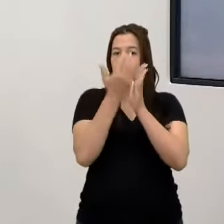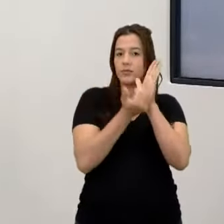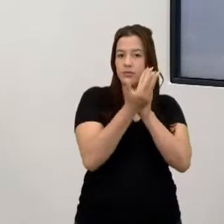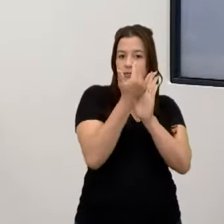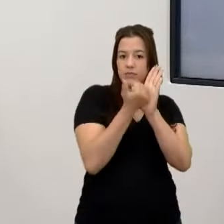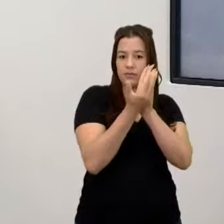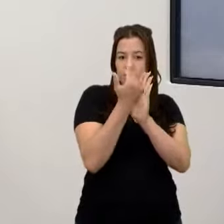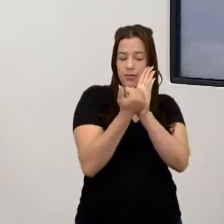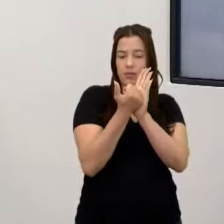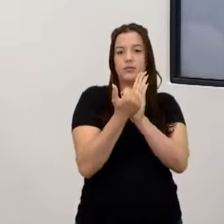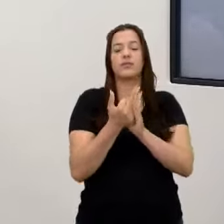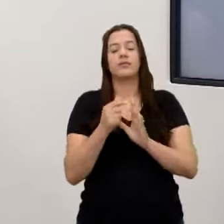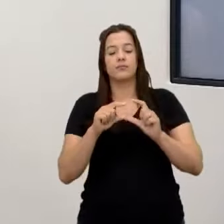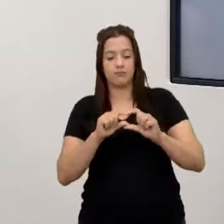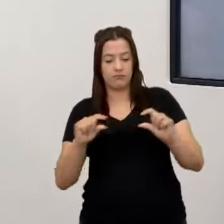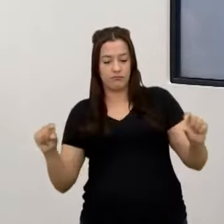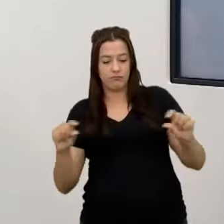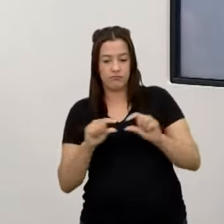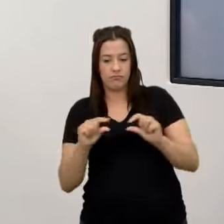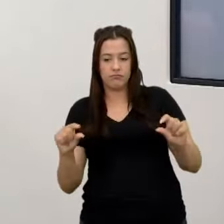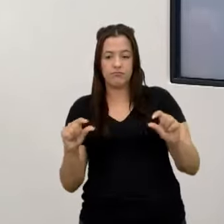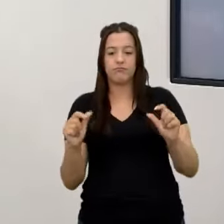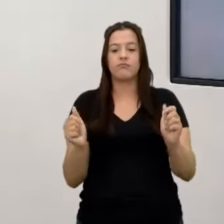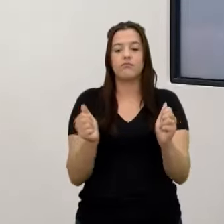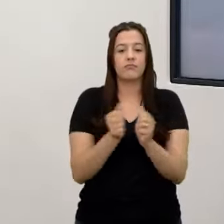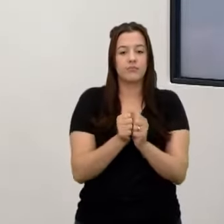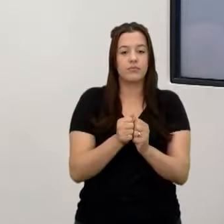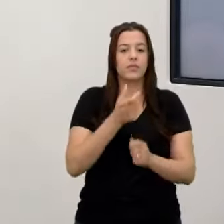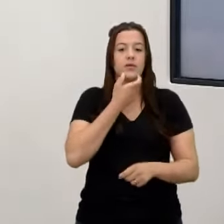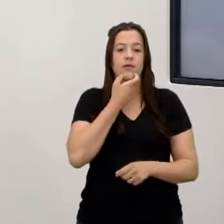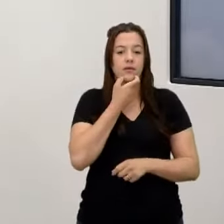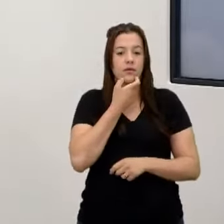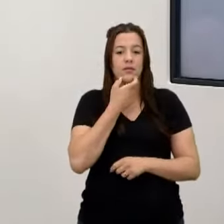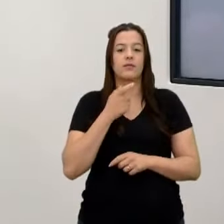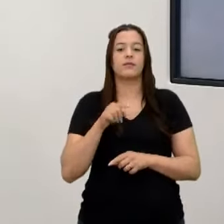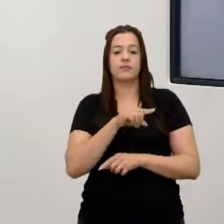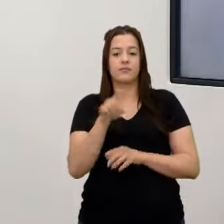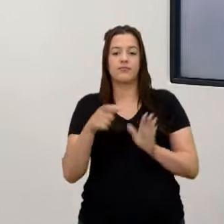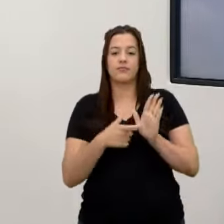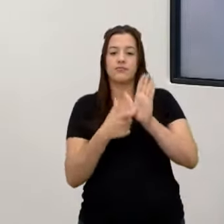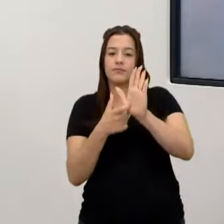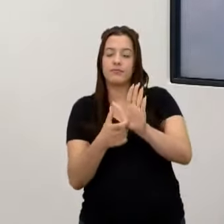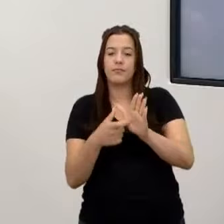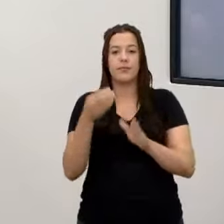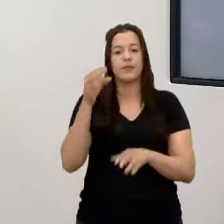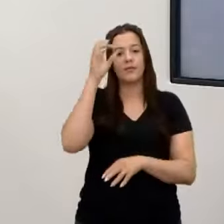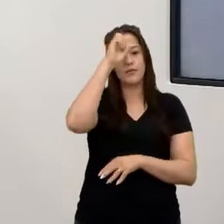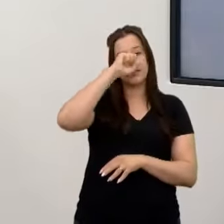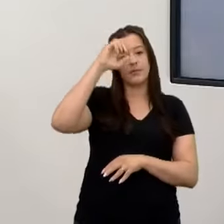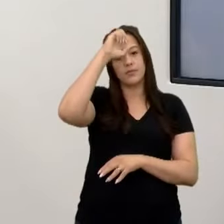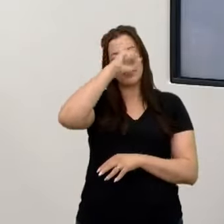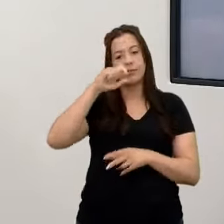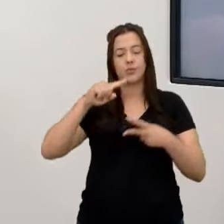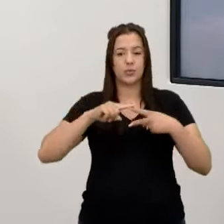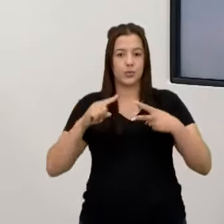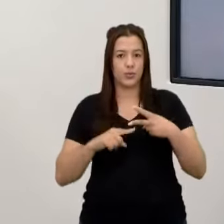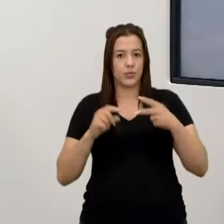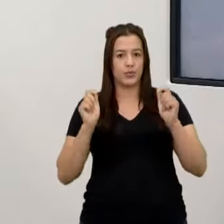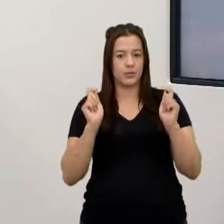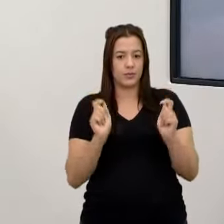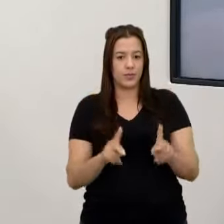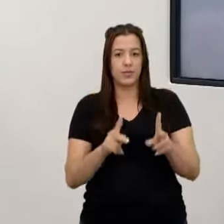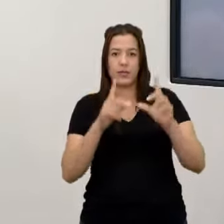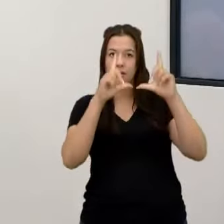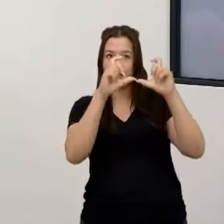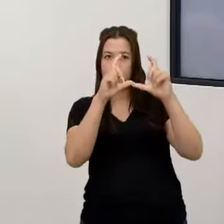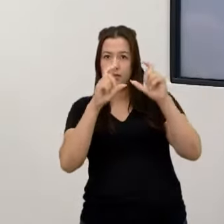aparecerem nele aí, junto com a legenda que está em inglês e aparecer também. Então, você vai aprendendo aí de duas formas, né? Associando